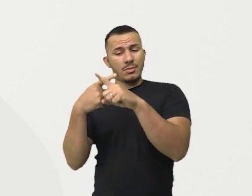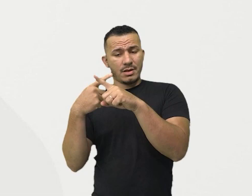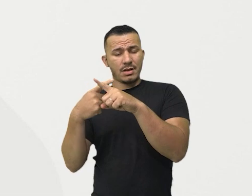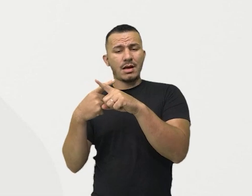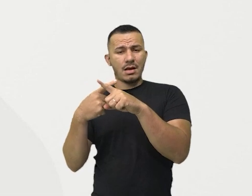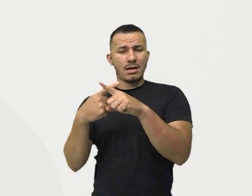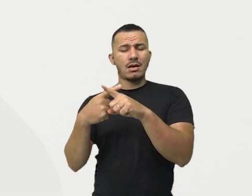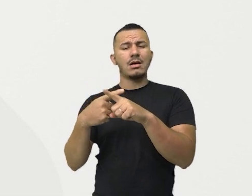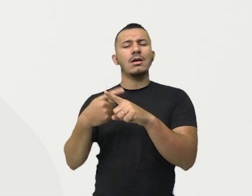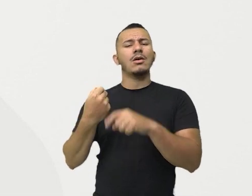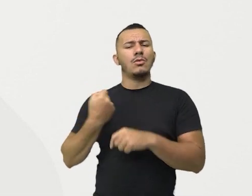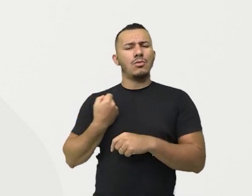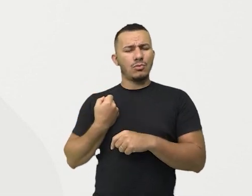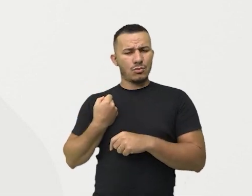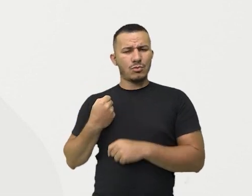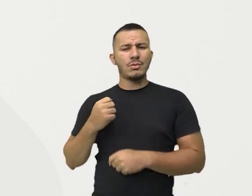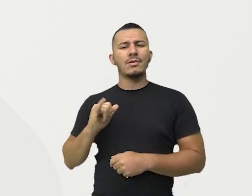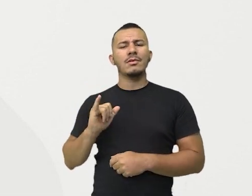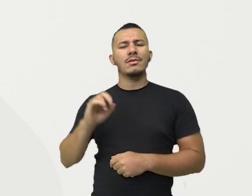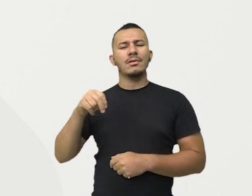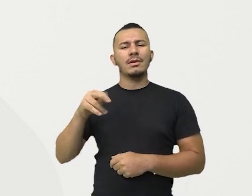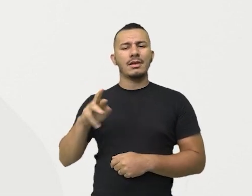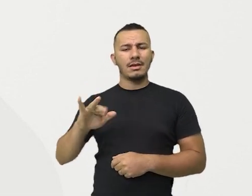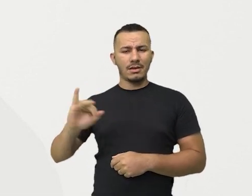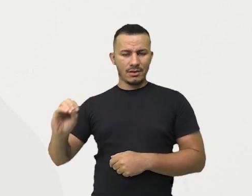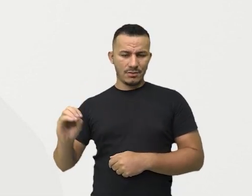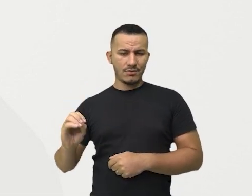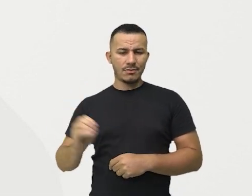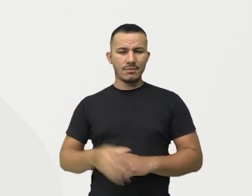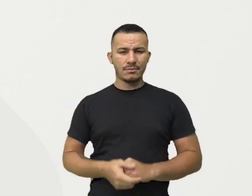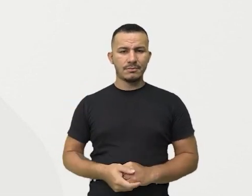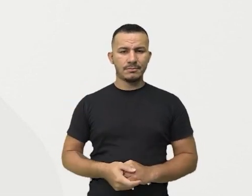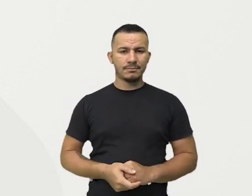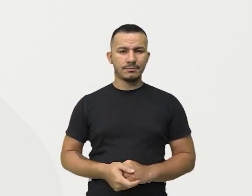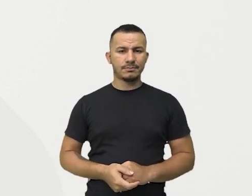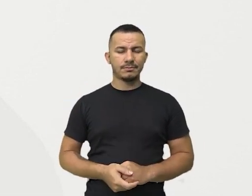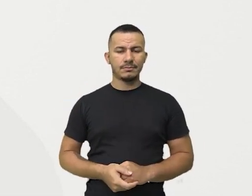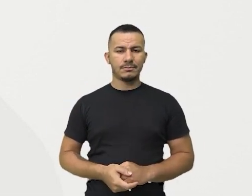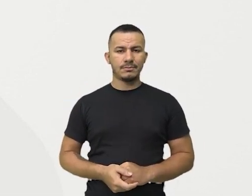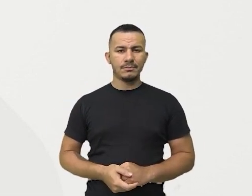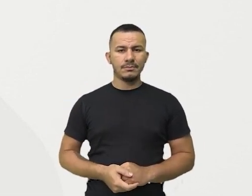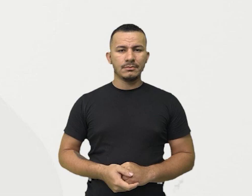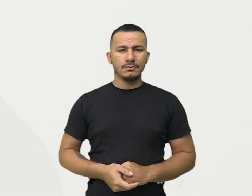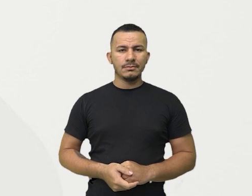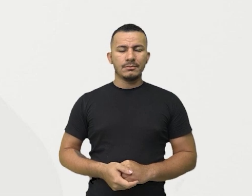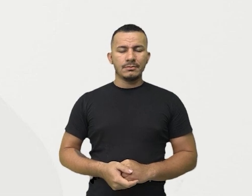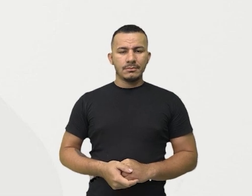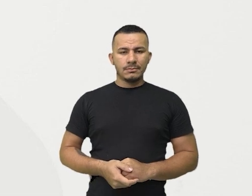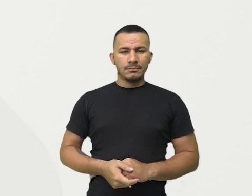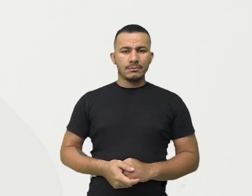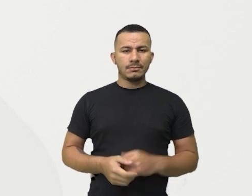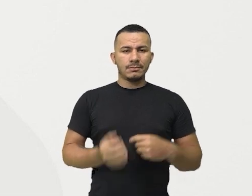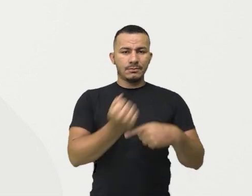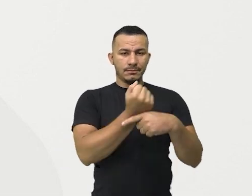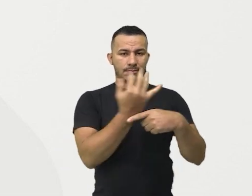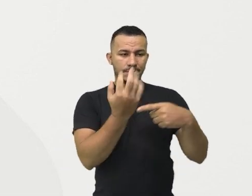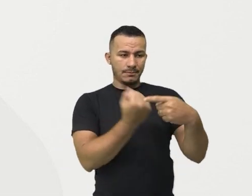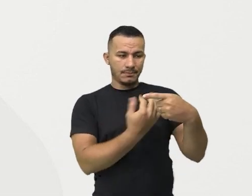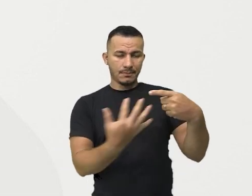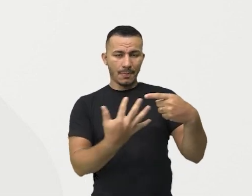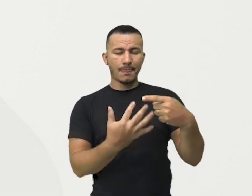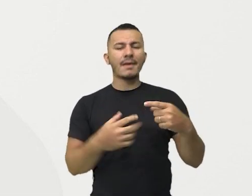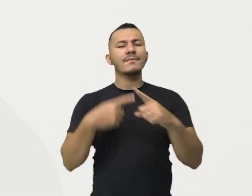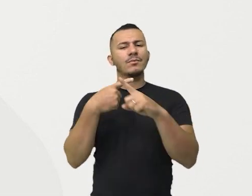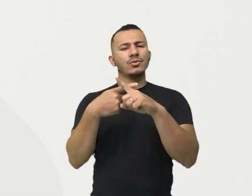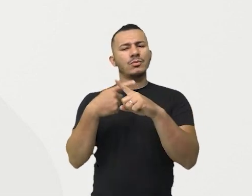inteiro, pessoal. Sim, a fração, olha o que o professor está falando. A fração vai multiplicar o inteiro.